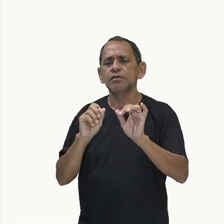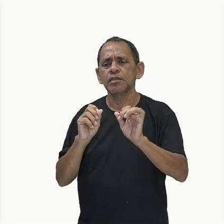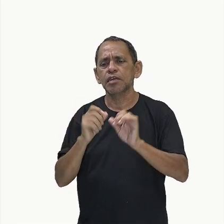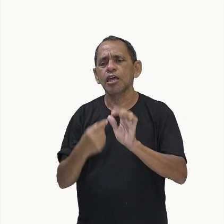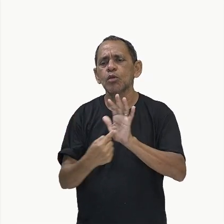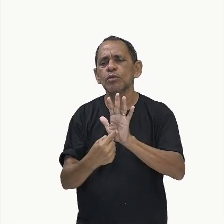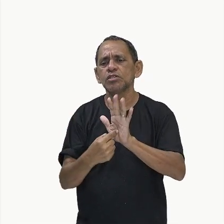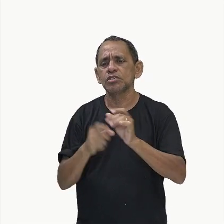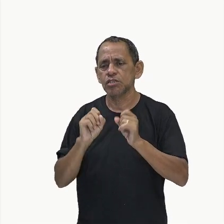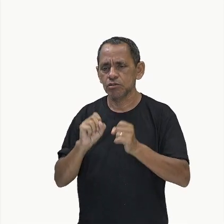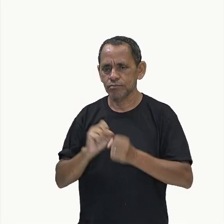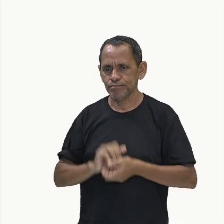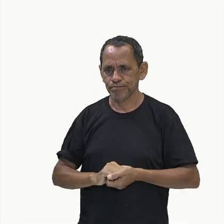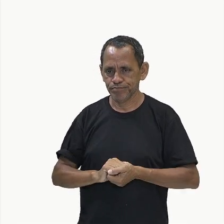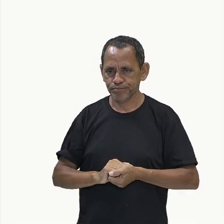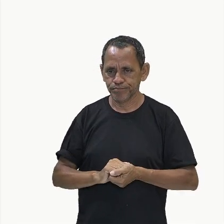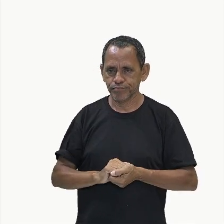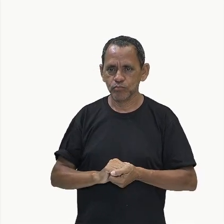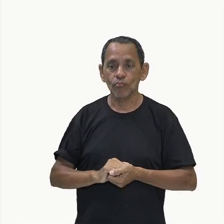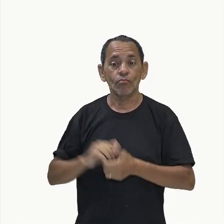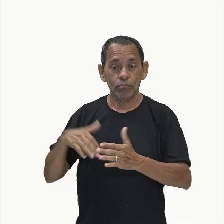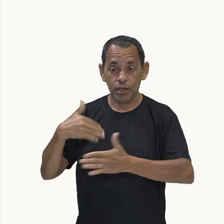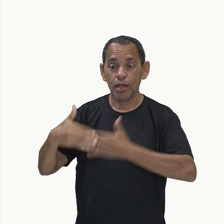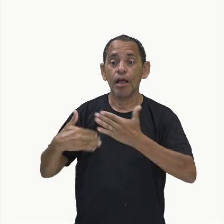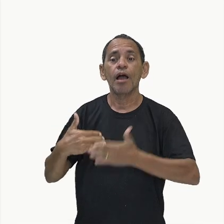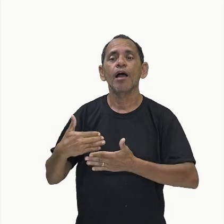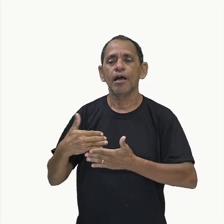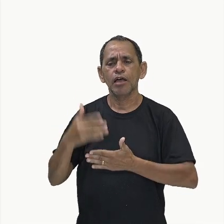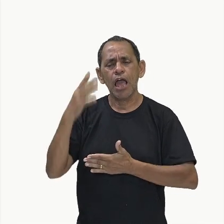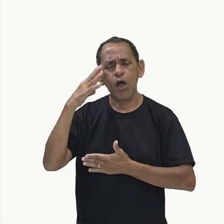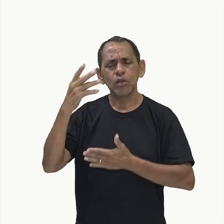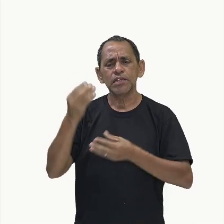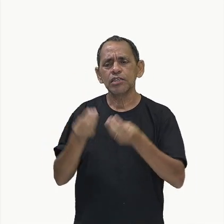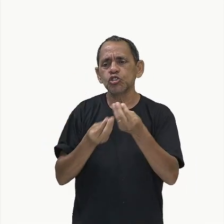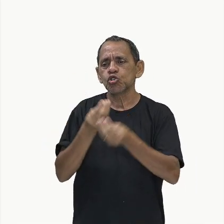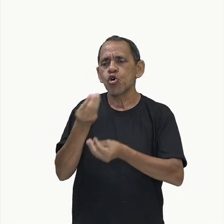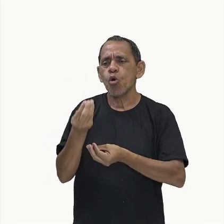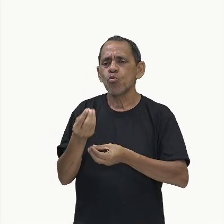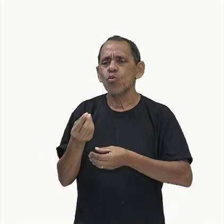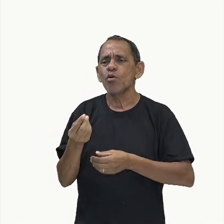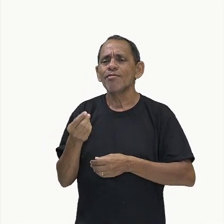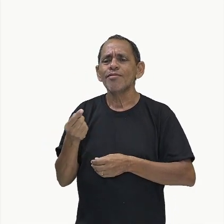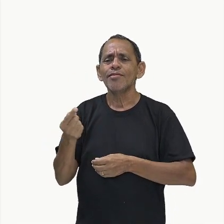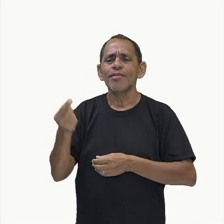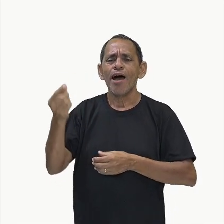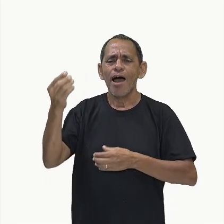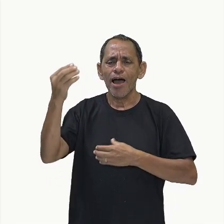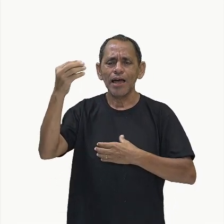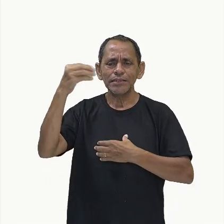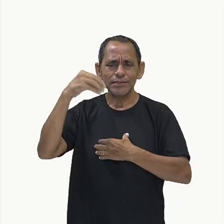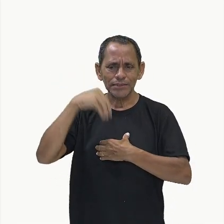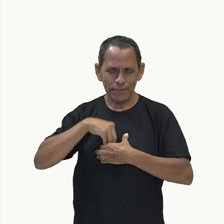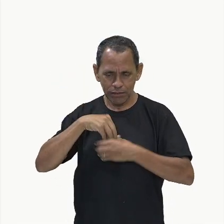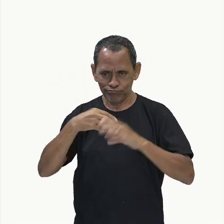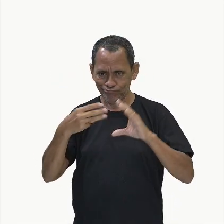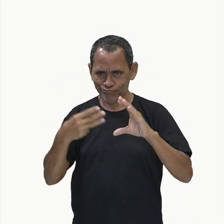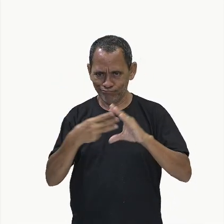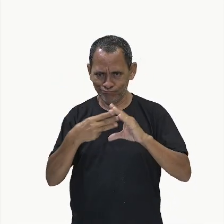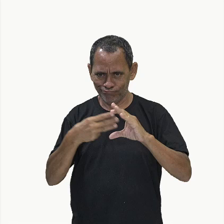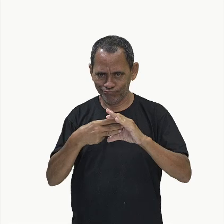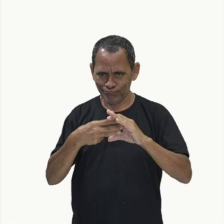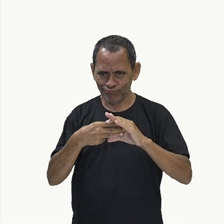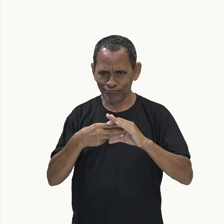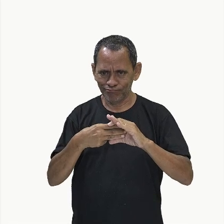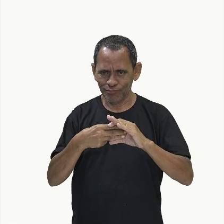vocês que este processo ele vai ocorrer lá nas células, tá? Ele vai